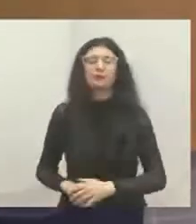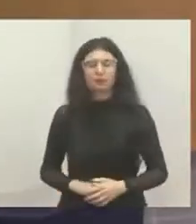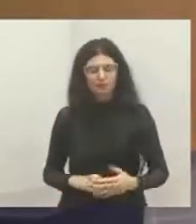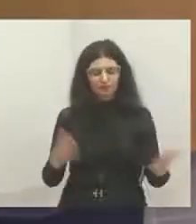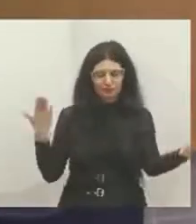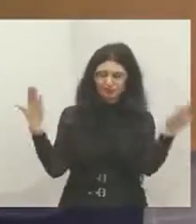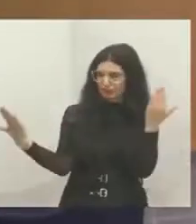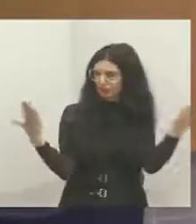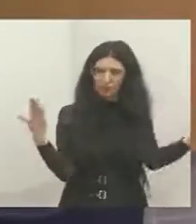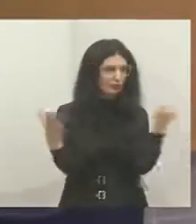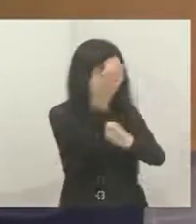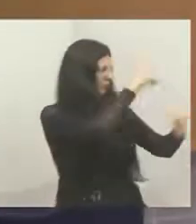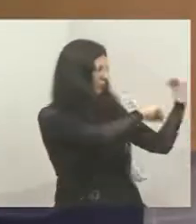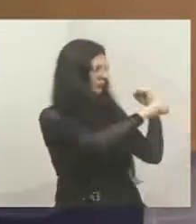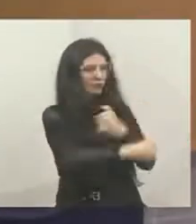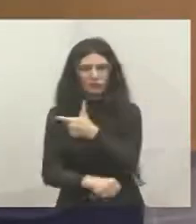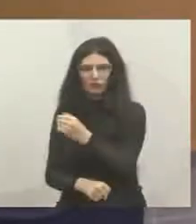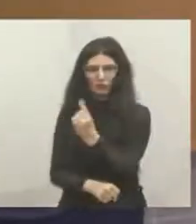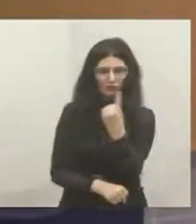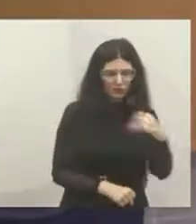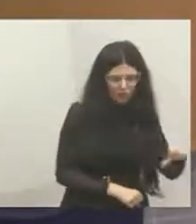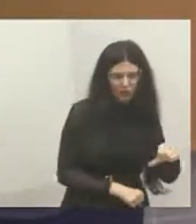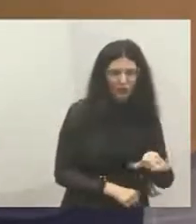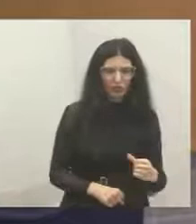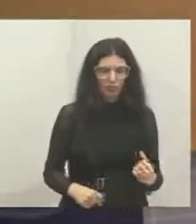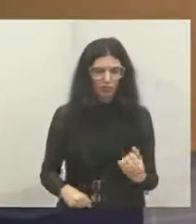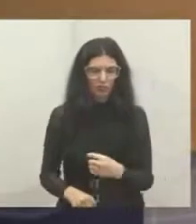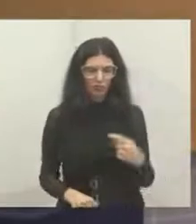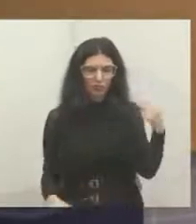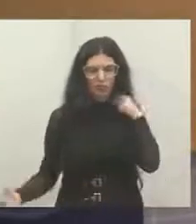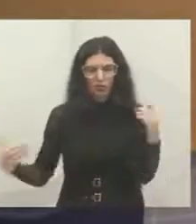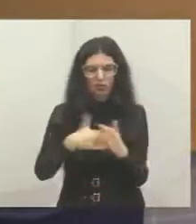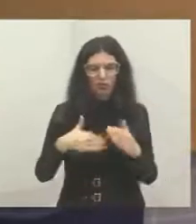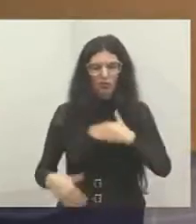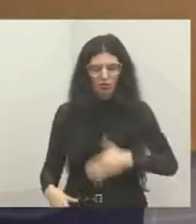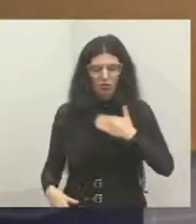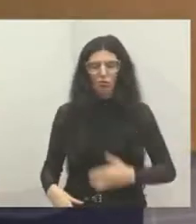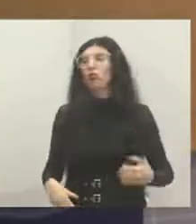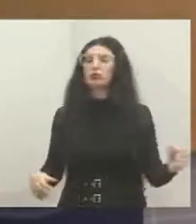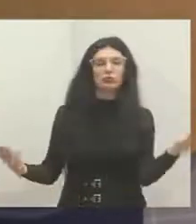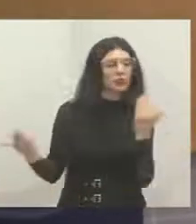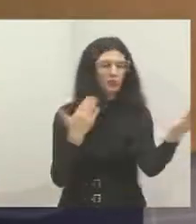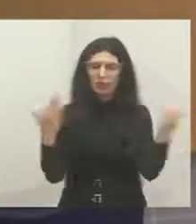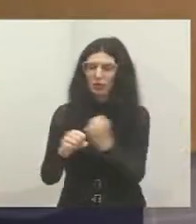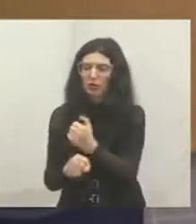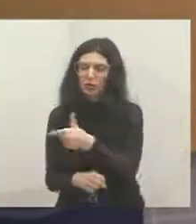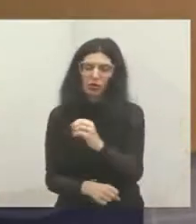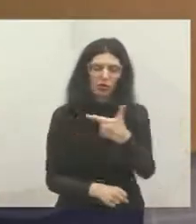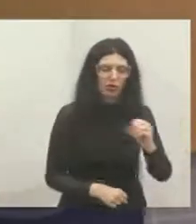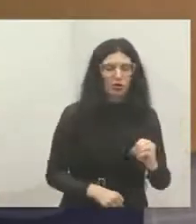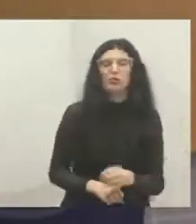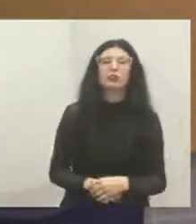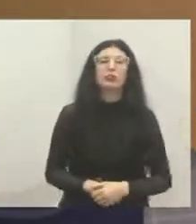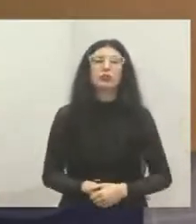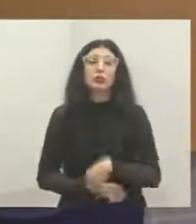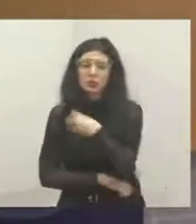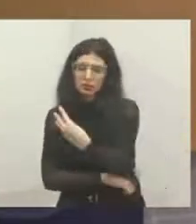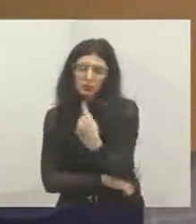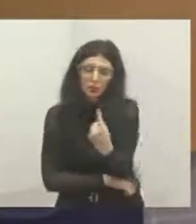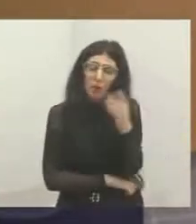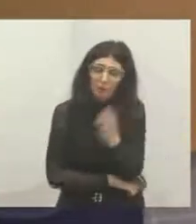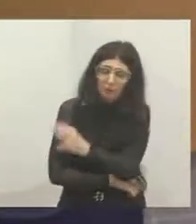quadrimestre de 2019 e 2020. Nós tivemos uma aplicação de